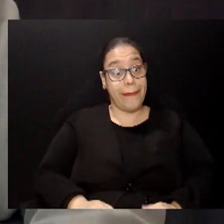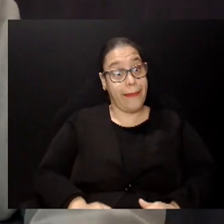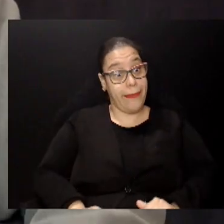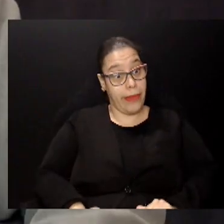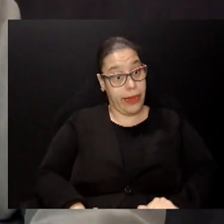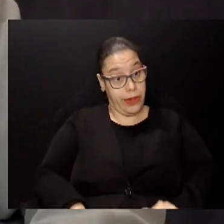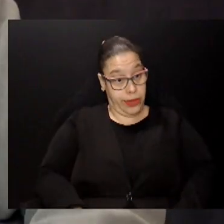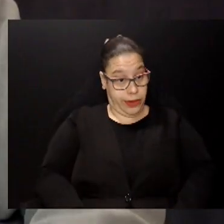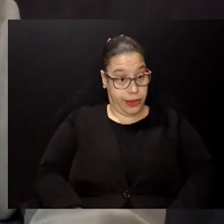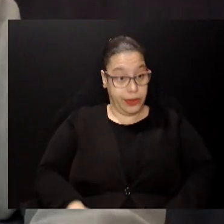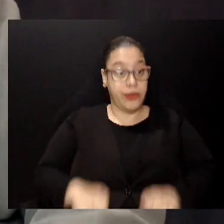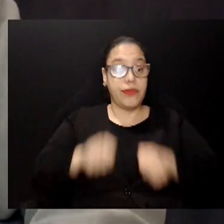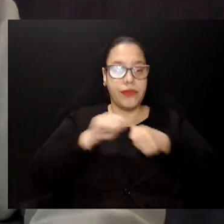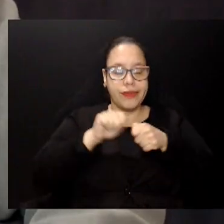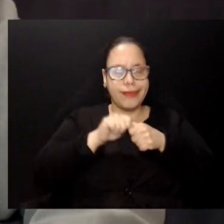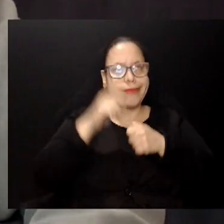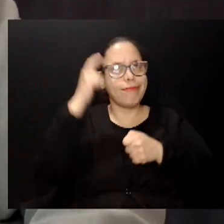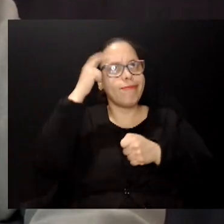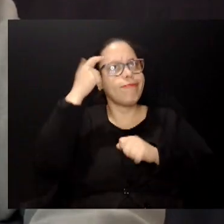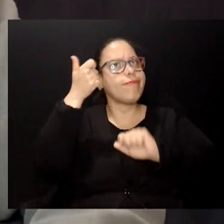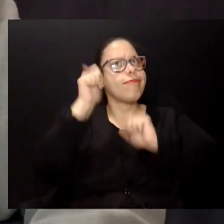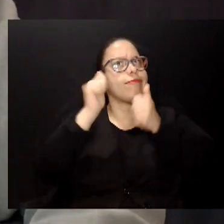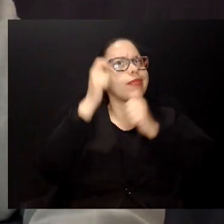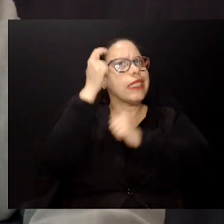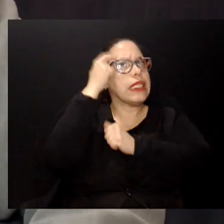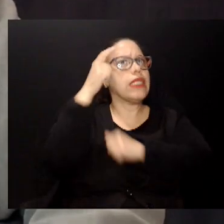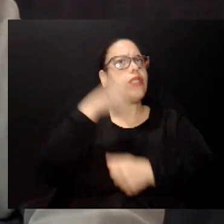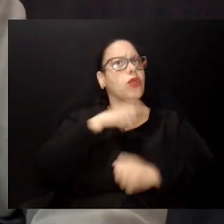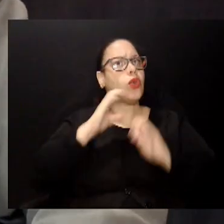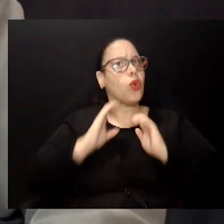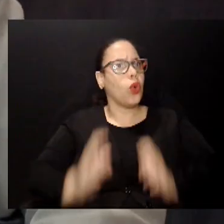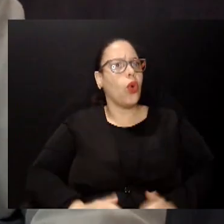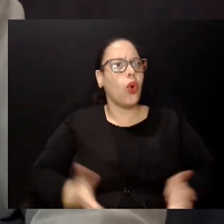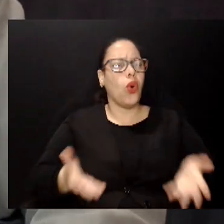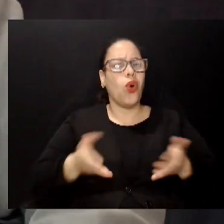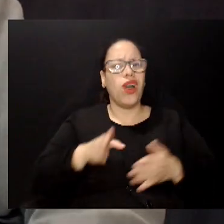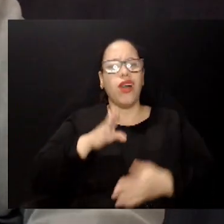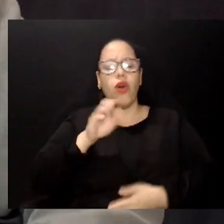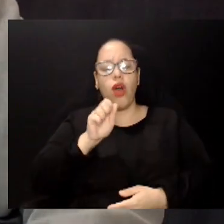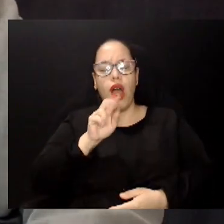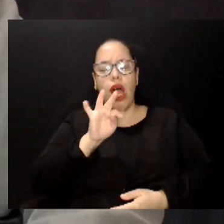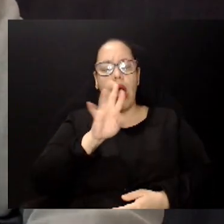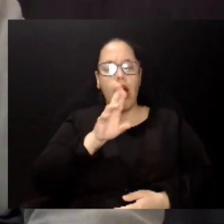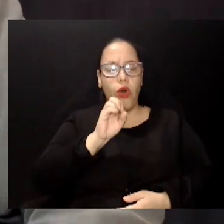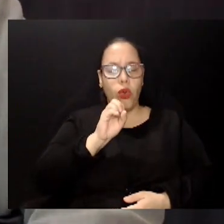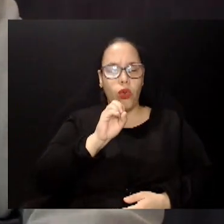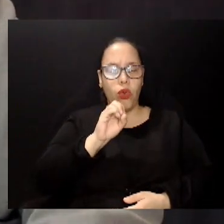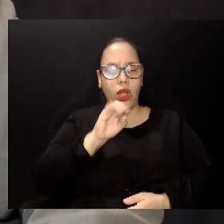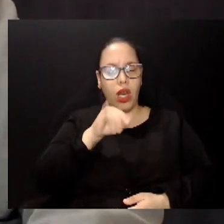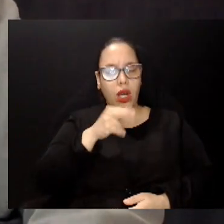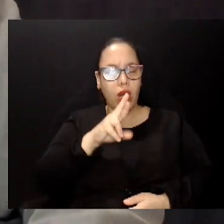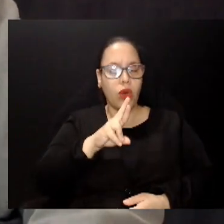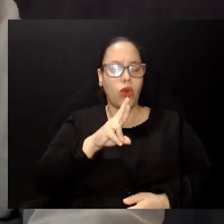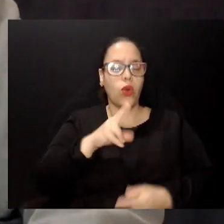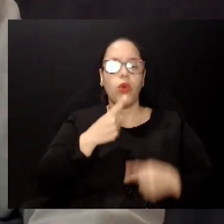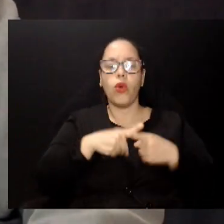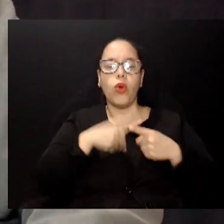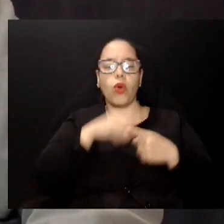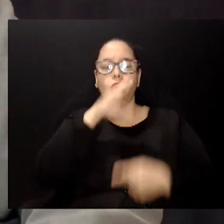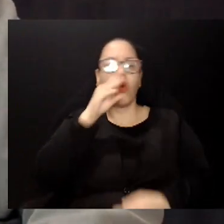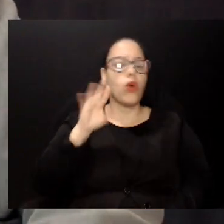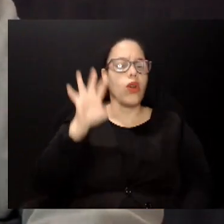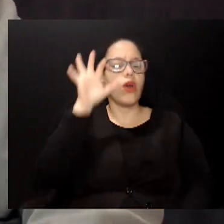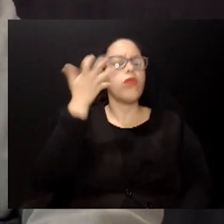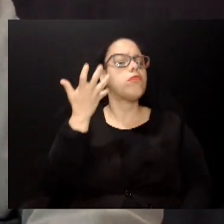uma varredura ali para entender, eu tenho esse comportamento hoje, eu me anulo por quê? O que aconteceu na minha infância, o que aconteceu na minha adolescência, o que aconteceu na minha vida para que eu